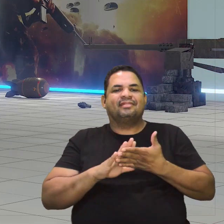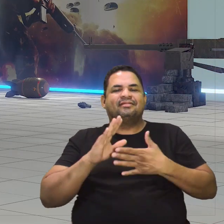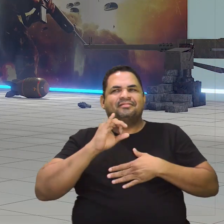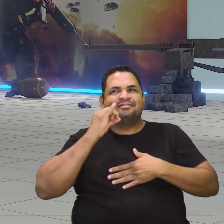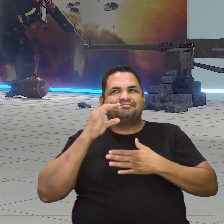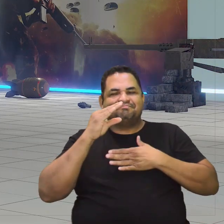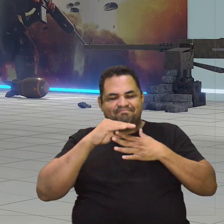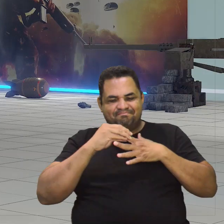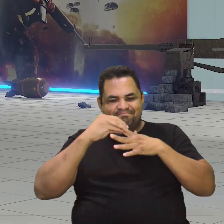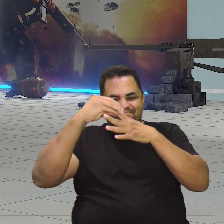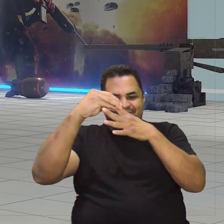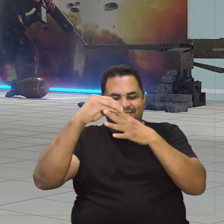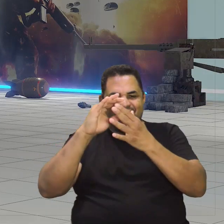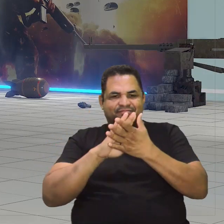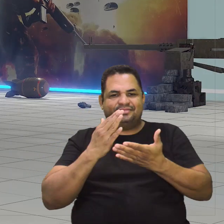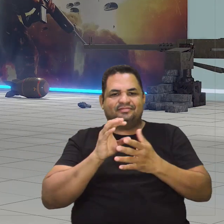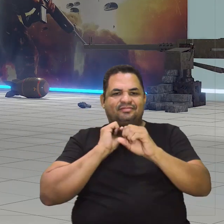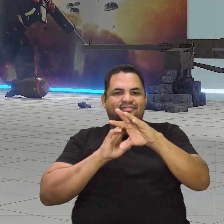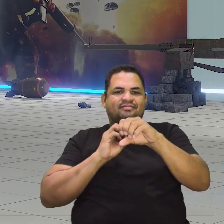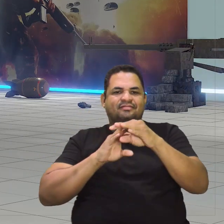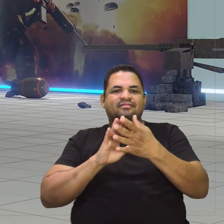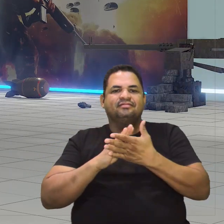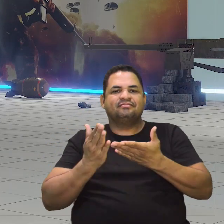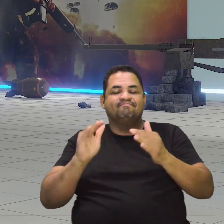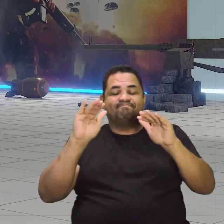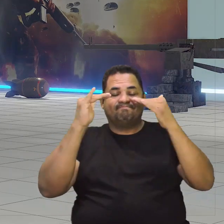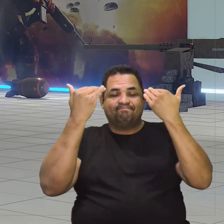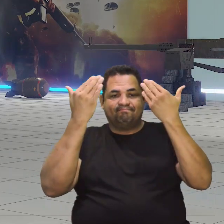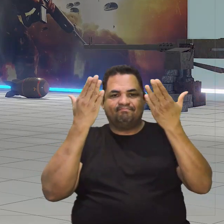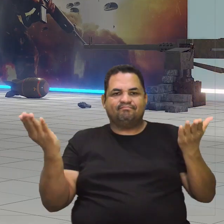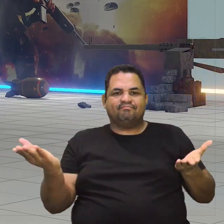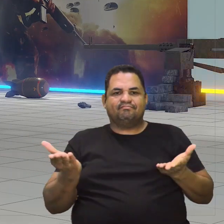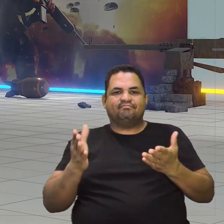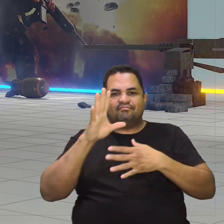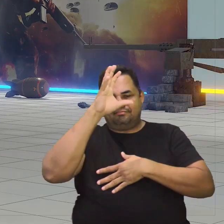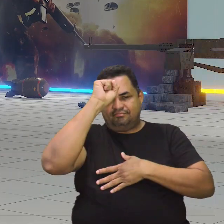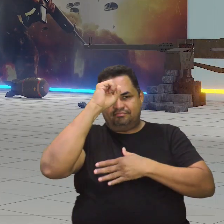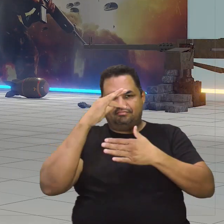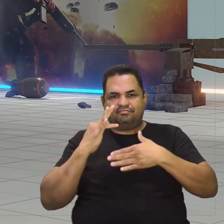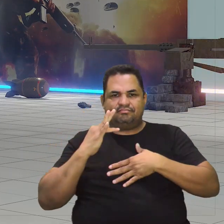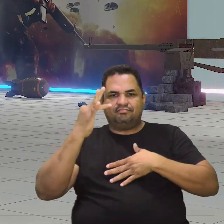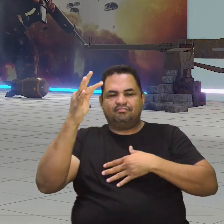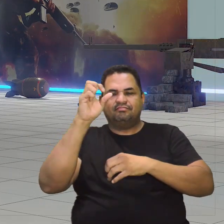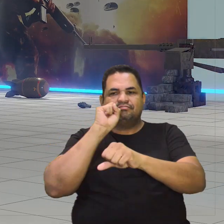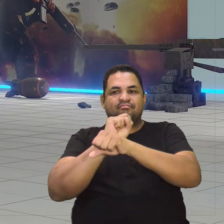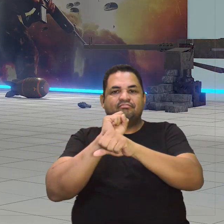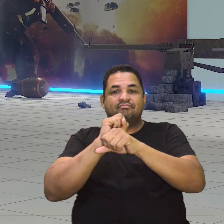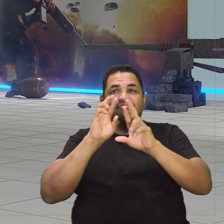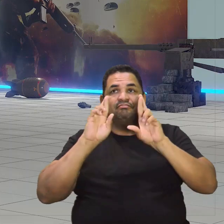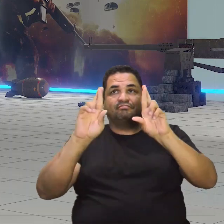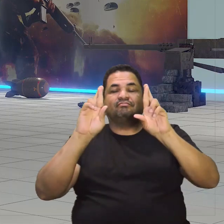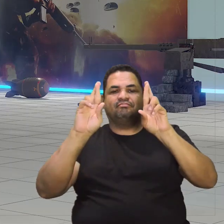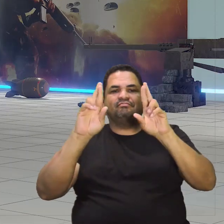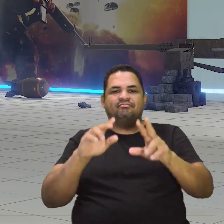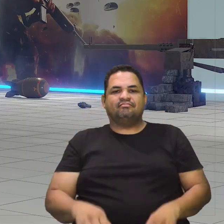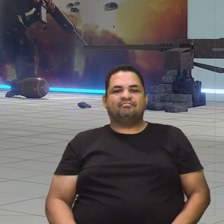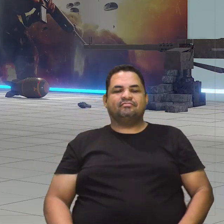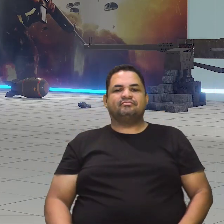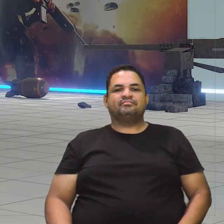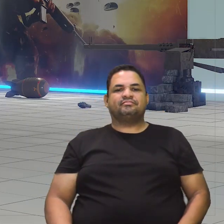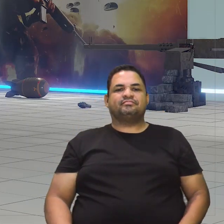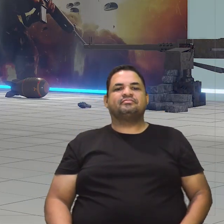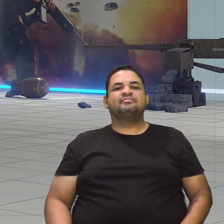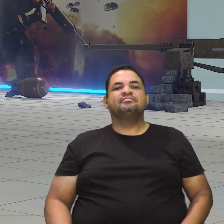educação. Fiquem atentos, vamos aprender porque, o futuro espera muita coisa para vocês, tá bom? Joga na tela